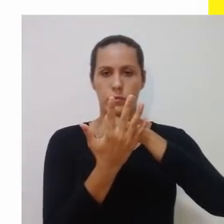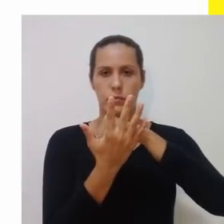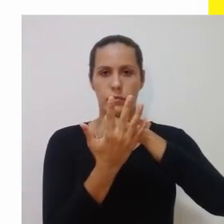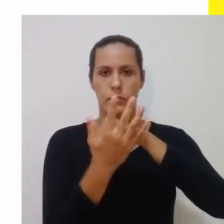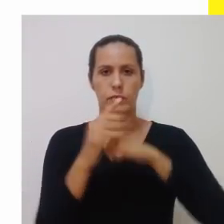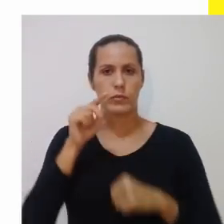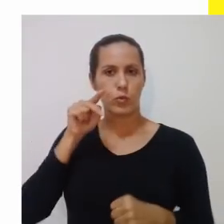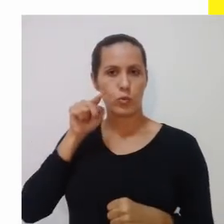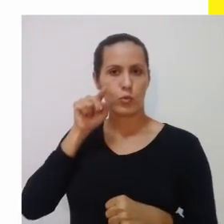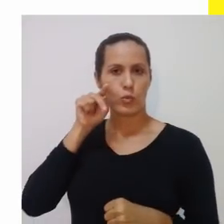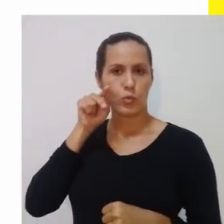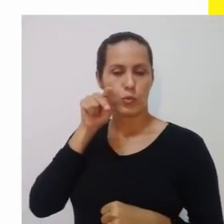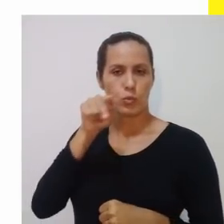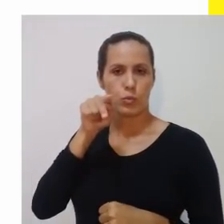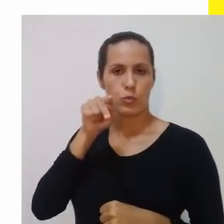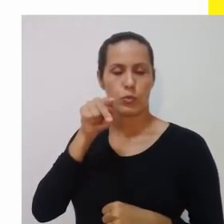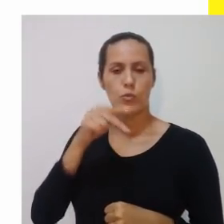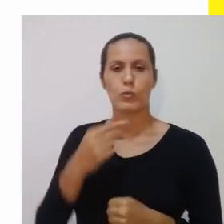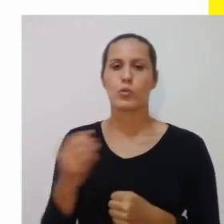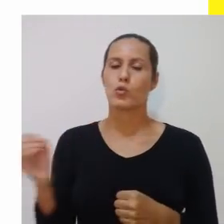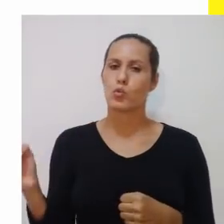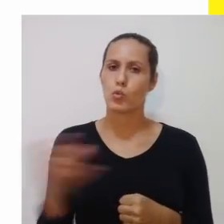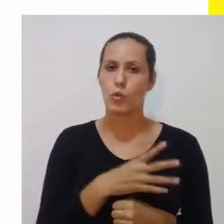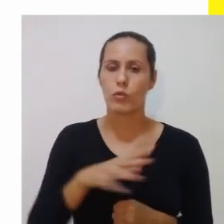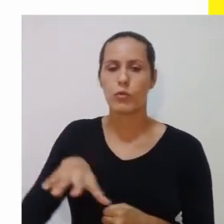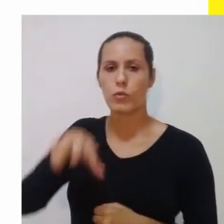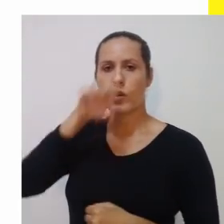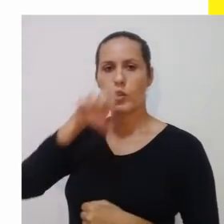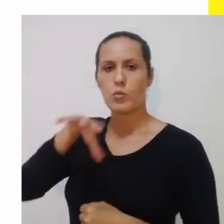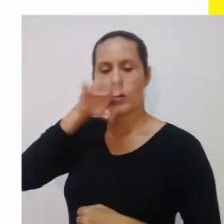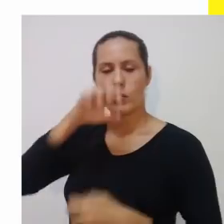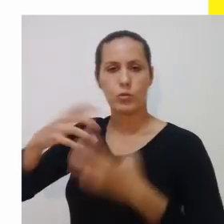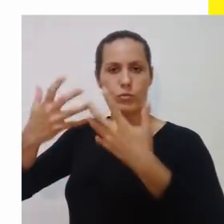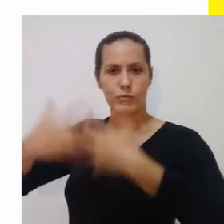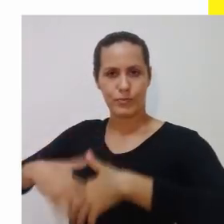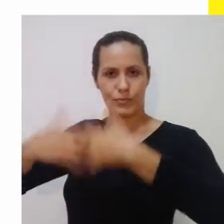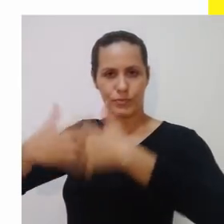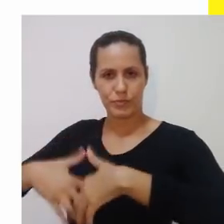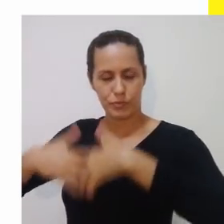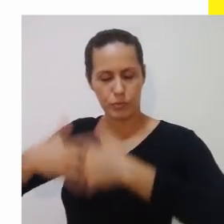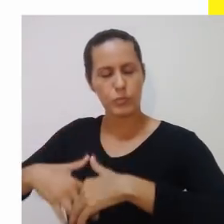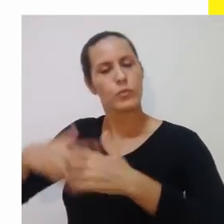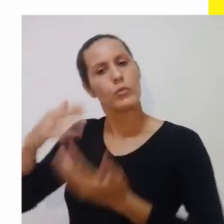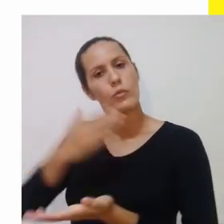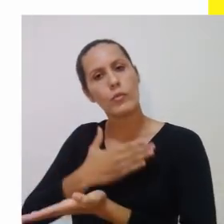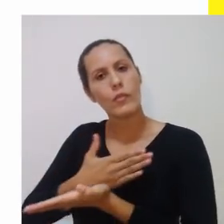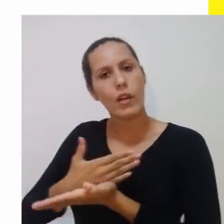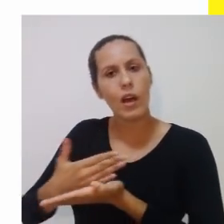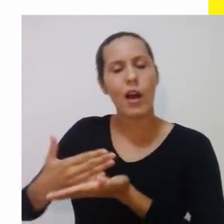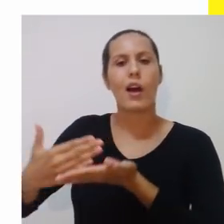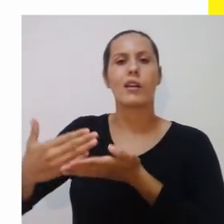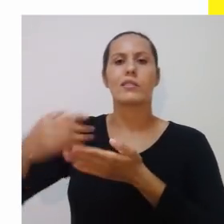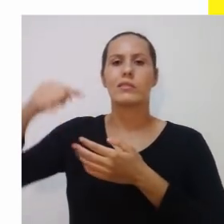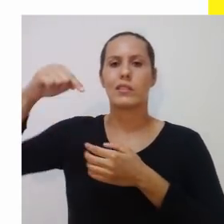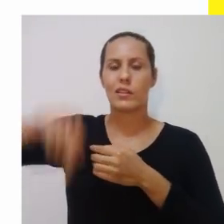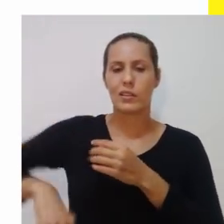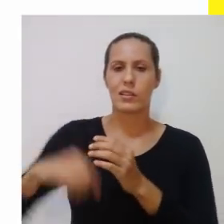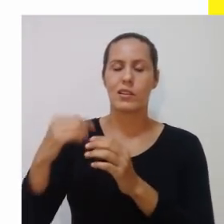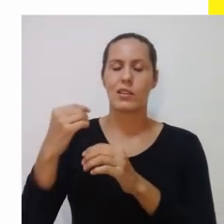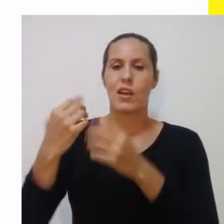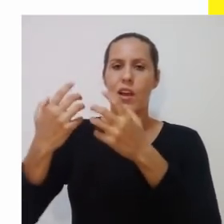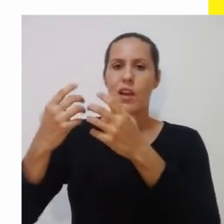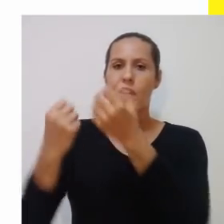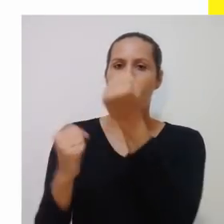Covid-19, 2 pontos. Novo respirador artificial passa a ser desenvolvido no